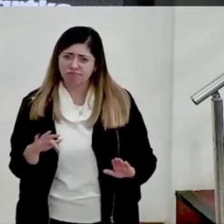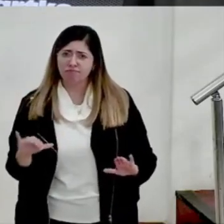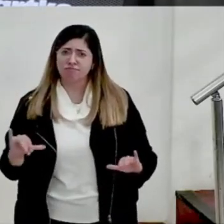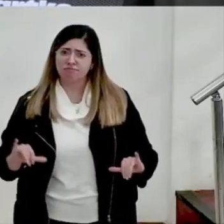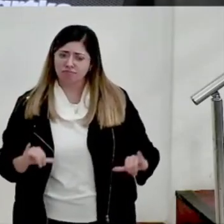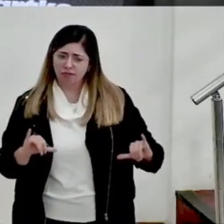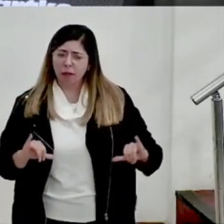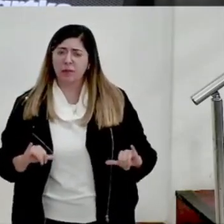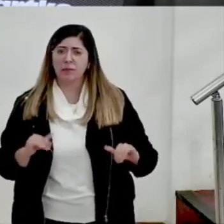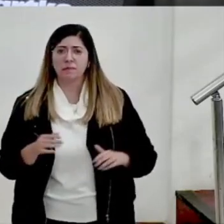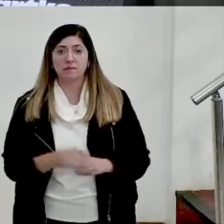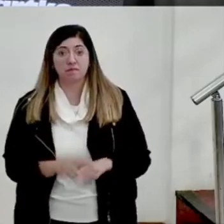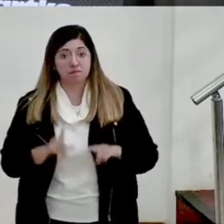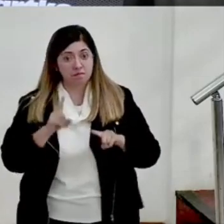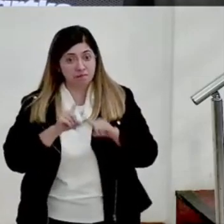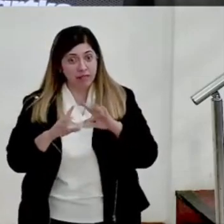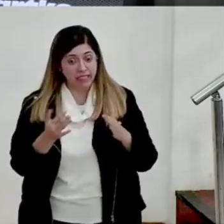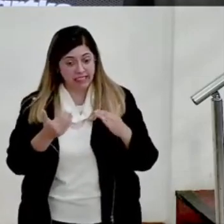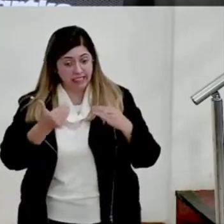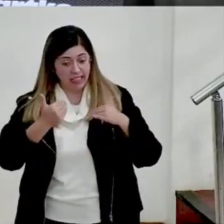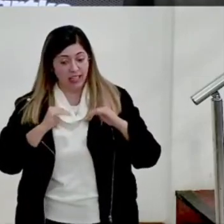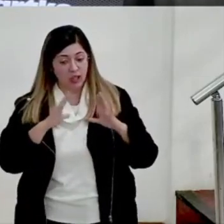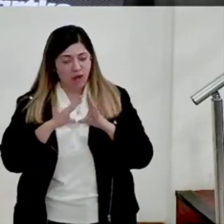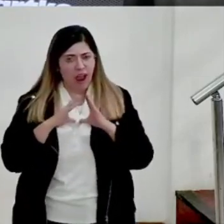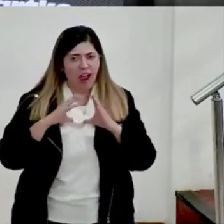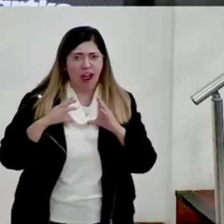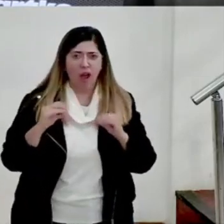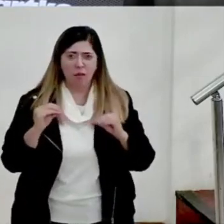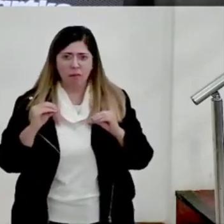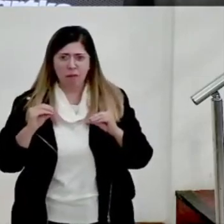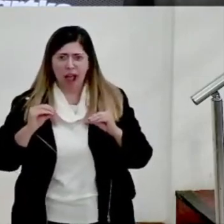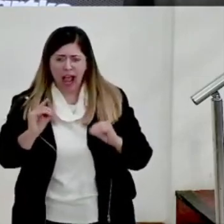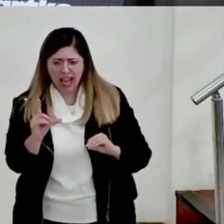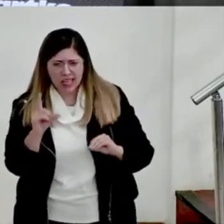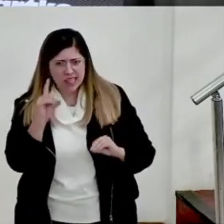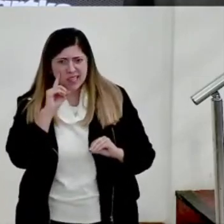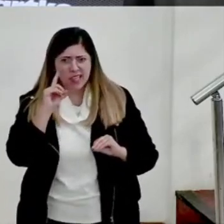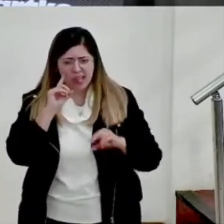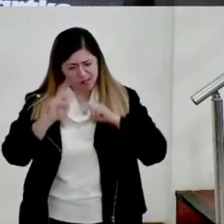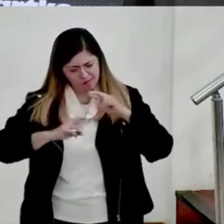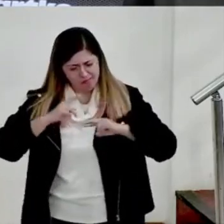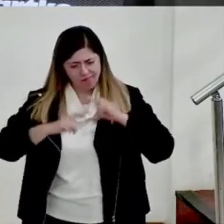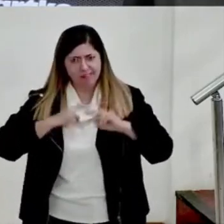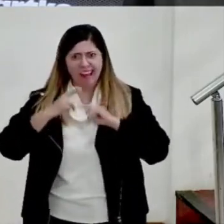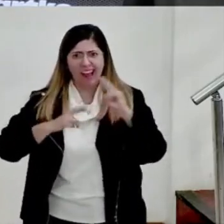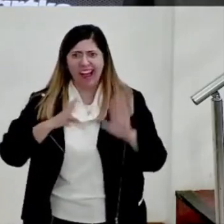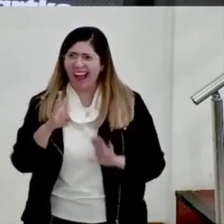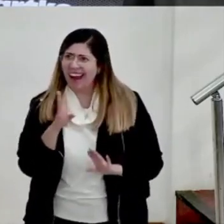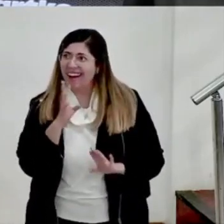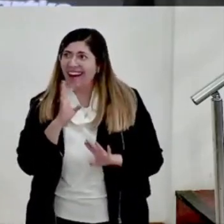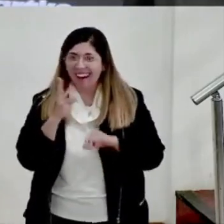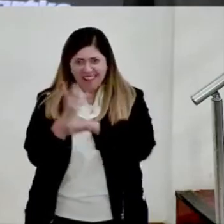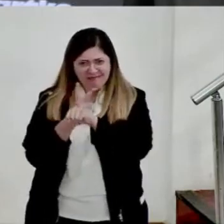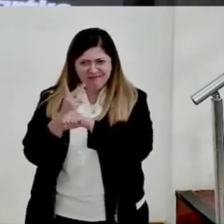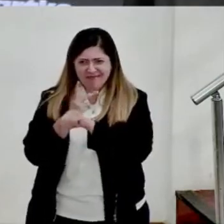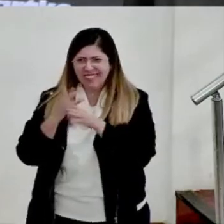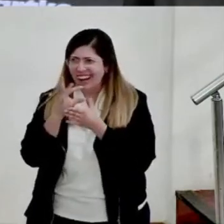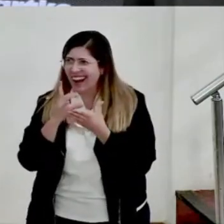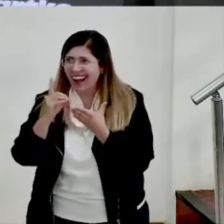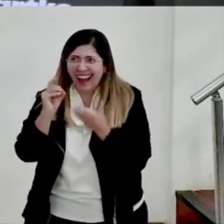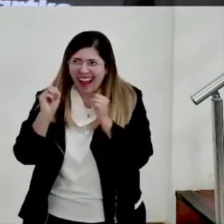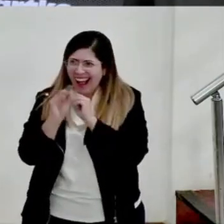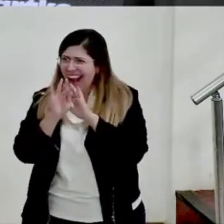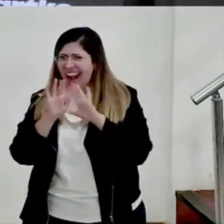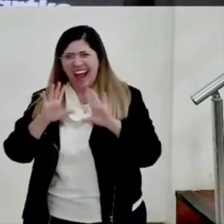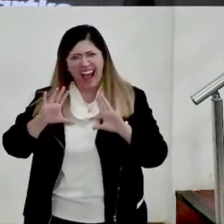tem um homem interior que se renova dia após dia no conhecimento da glória de